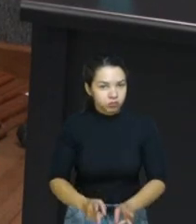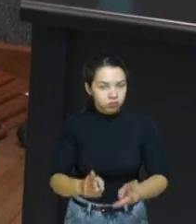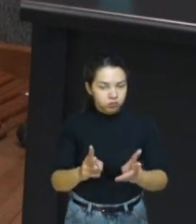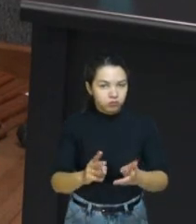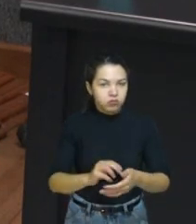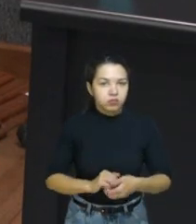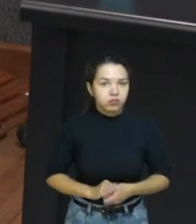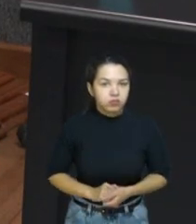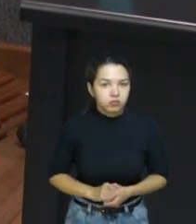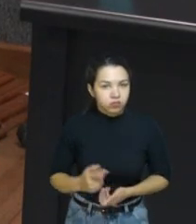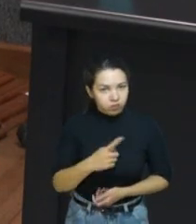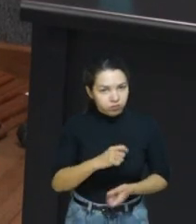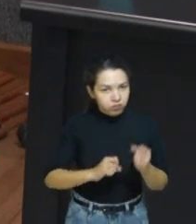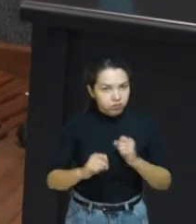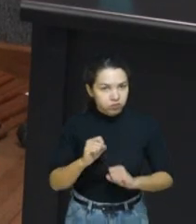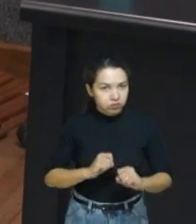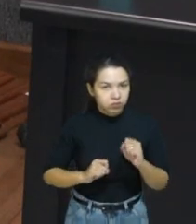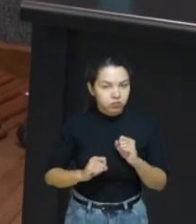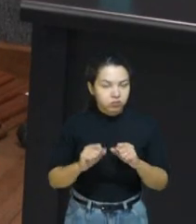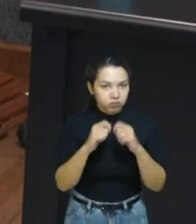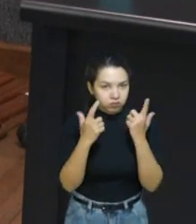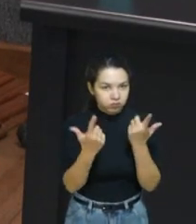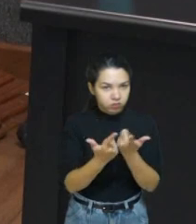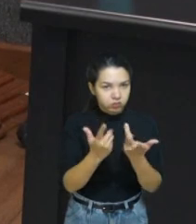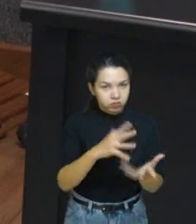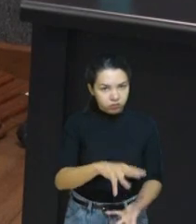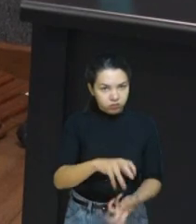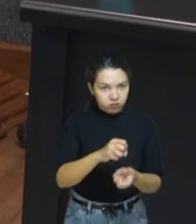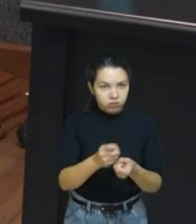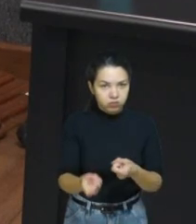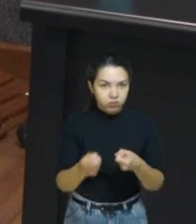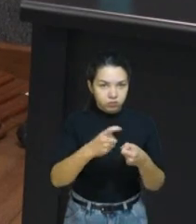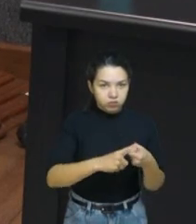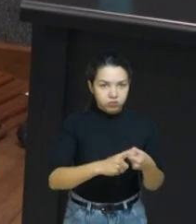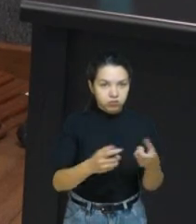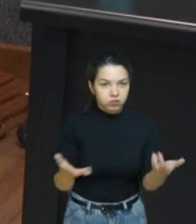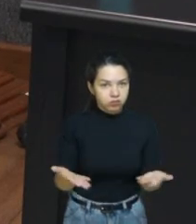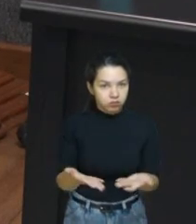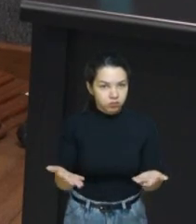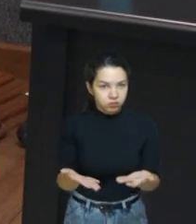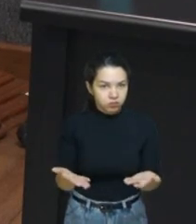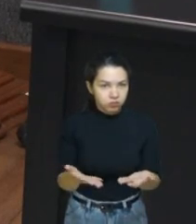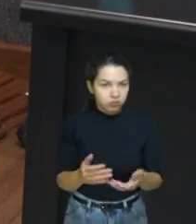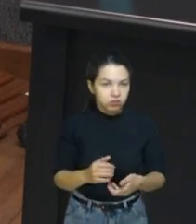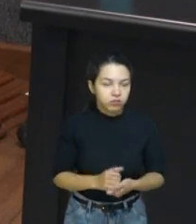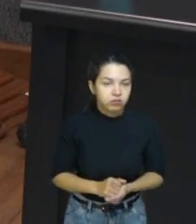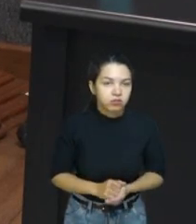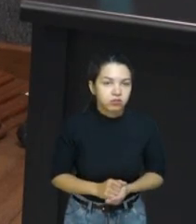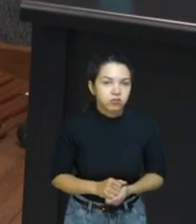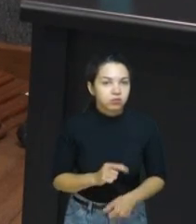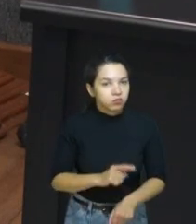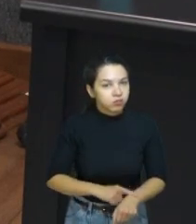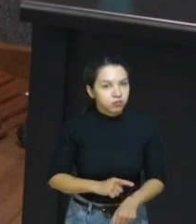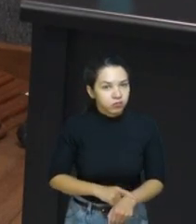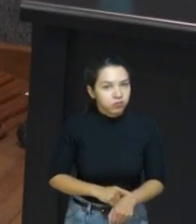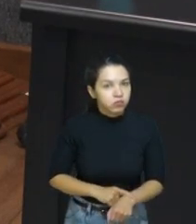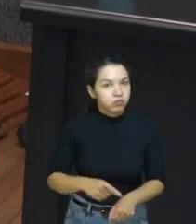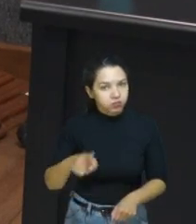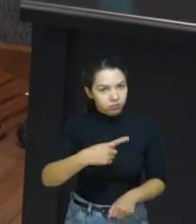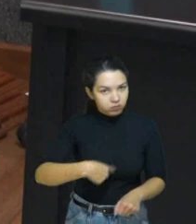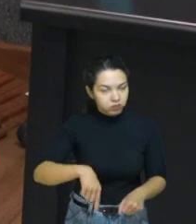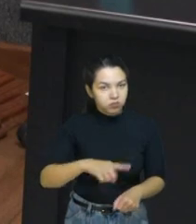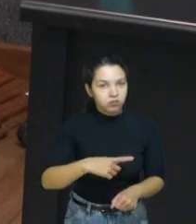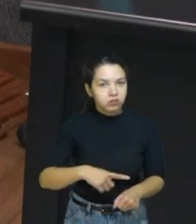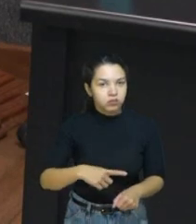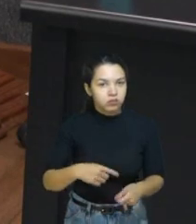muita esperança, mesmo que o Alesse Sustentável esteja retomando agora com um pouco um gap aí de tempo, né? Mas a